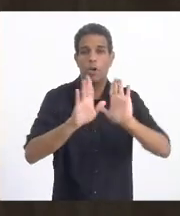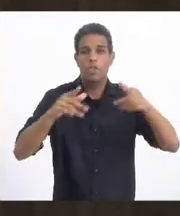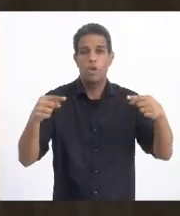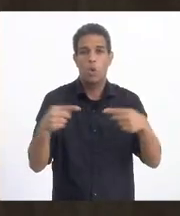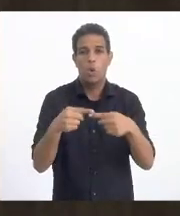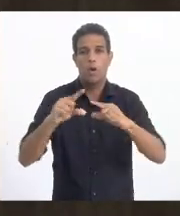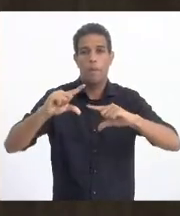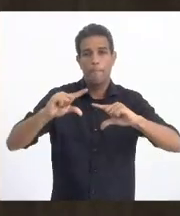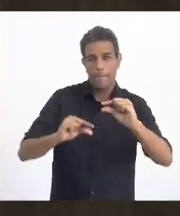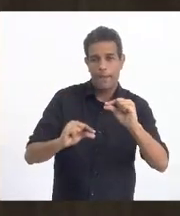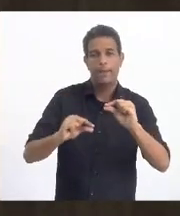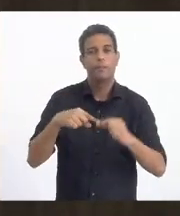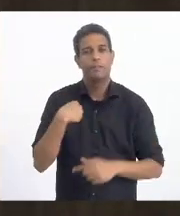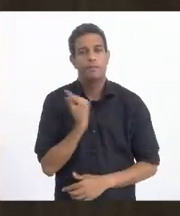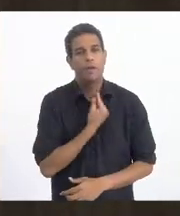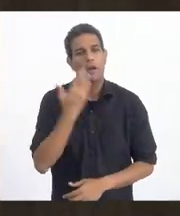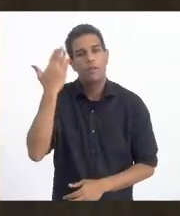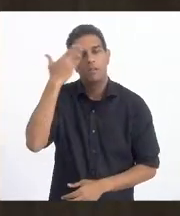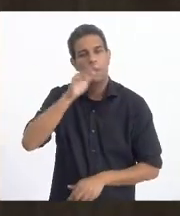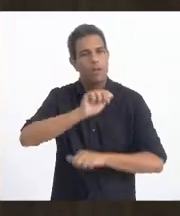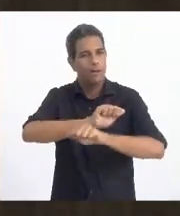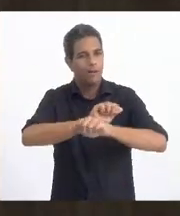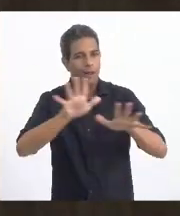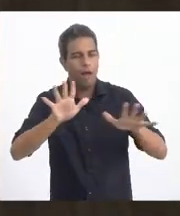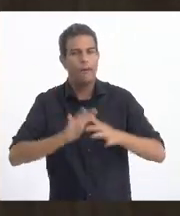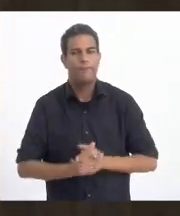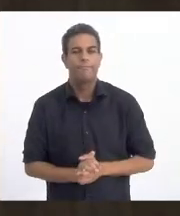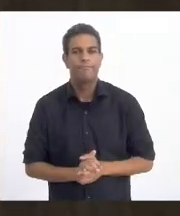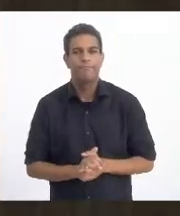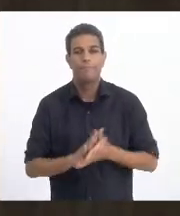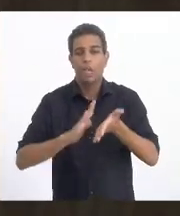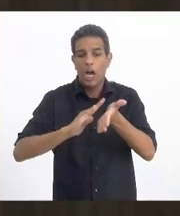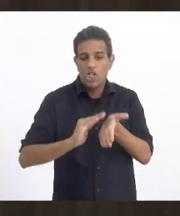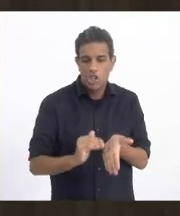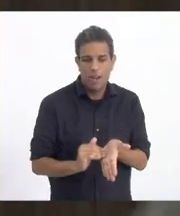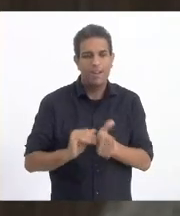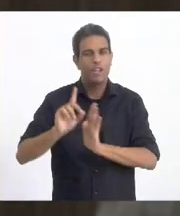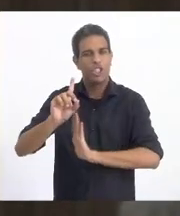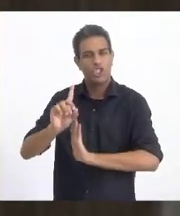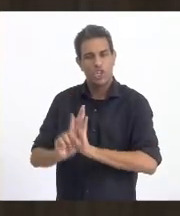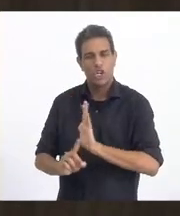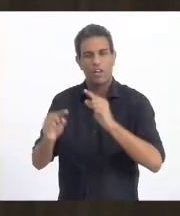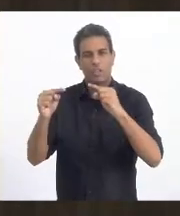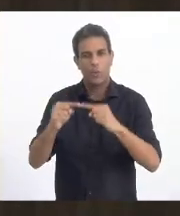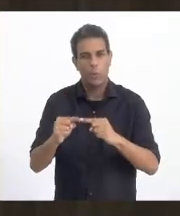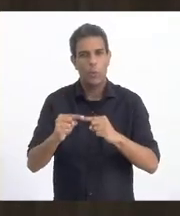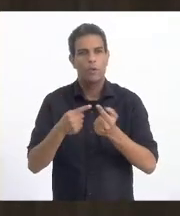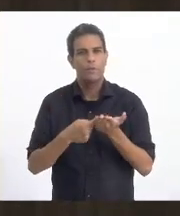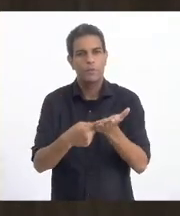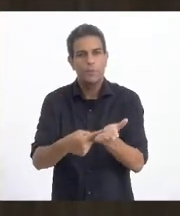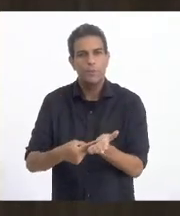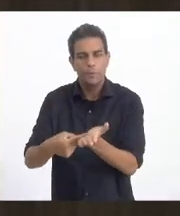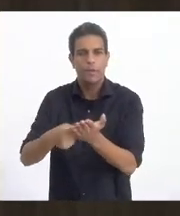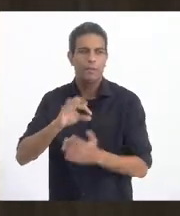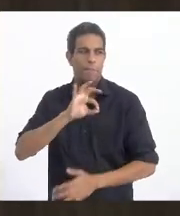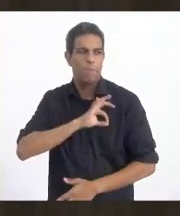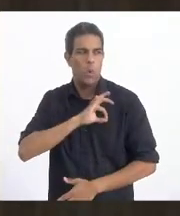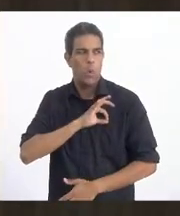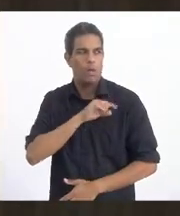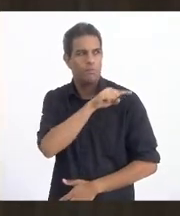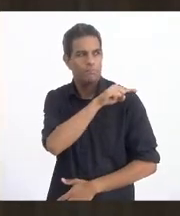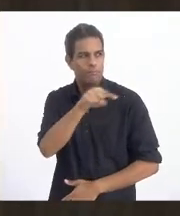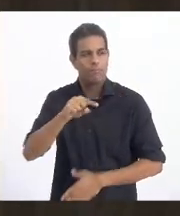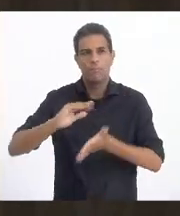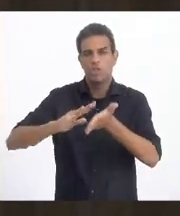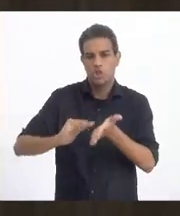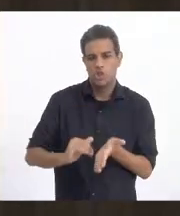não ganhar menos. Nós entendemos isso. Agora, tirar nosso, aqueles que ficou mais tempo na polícia, chegar a